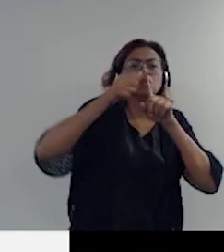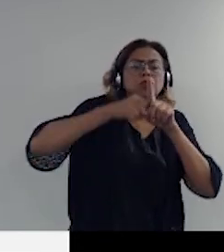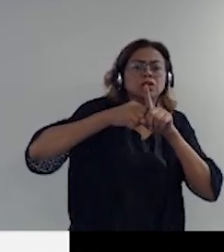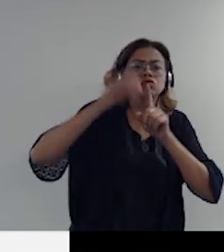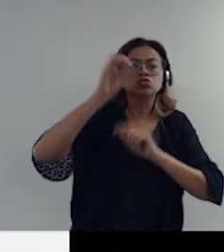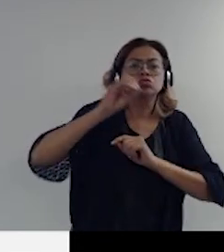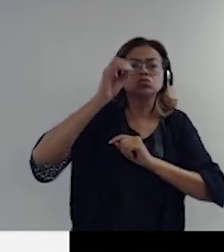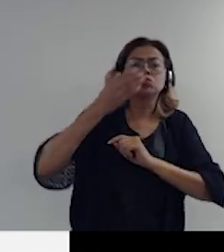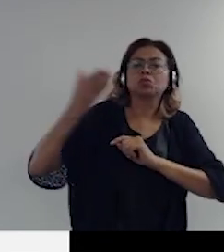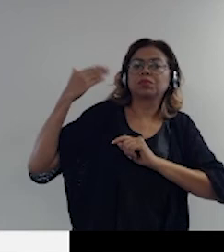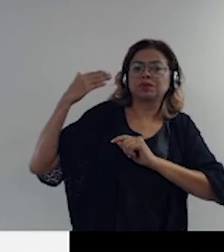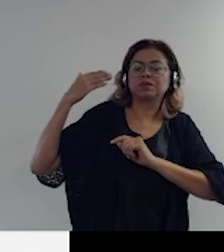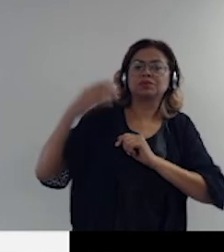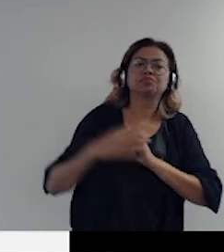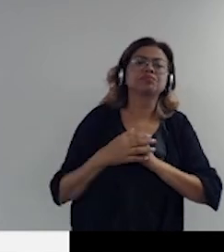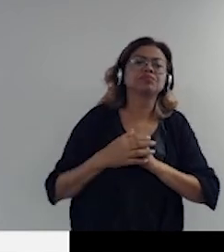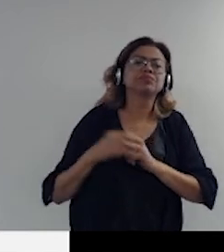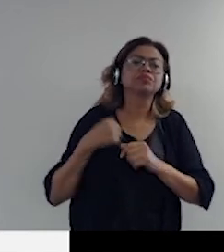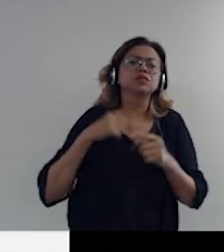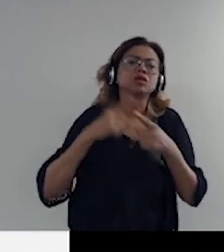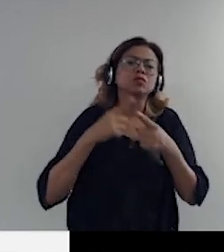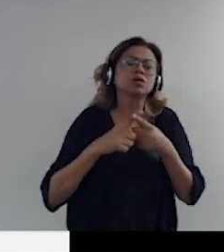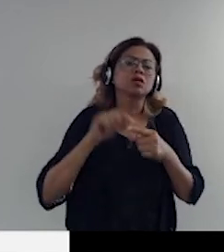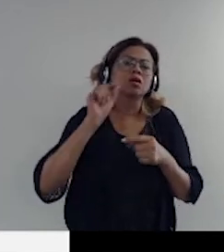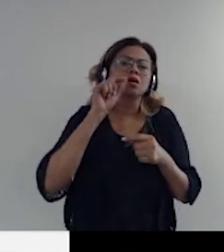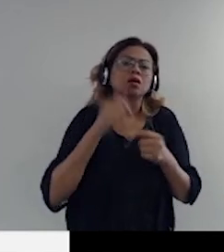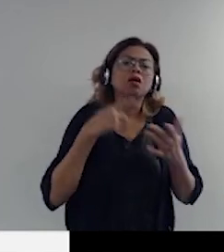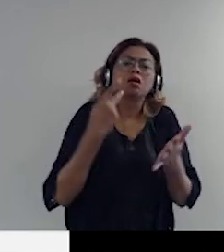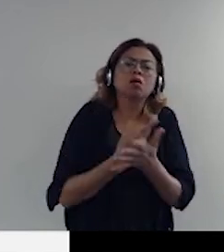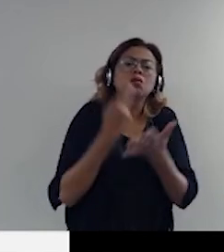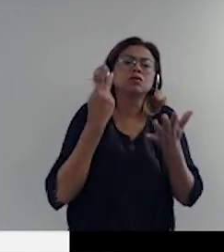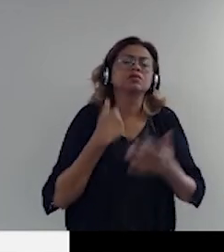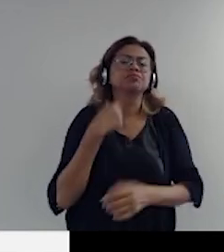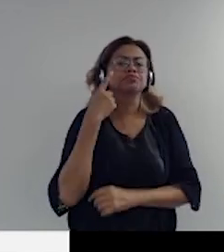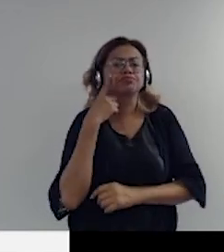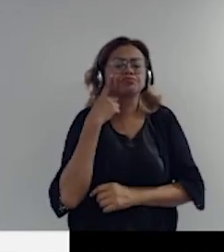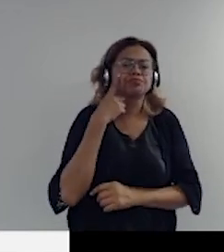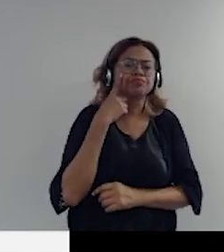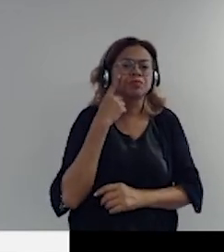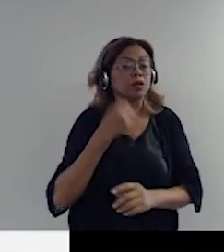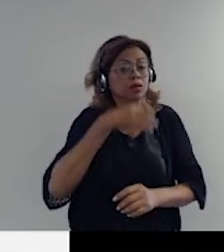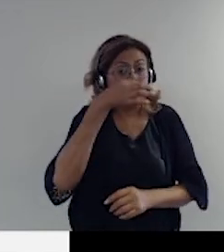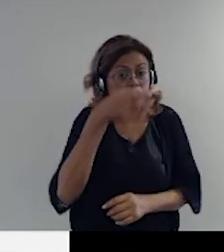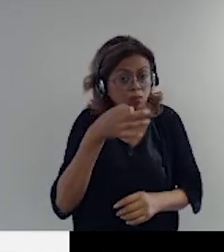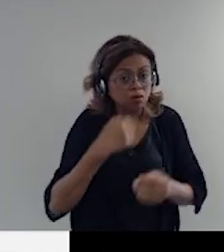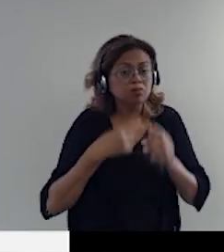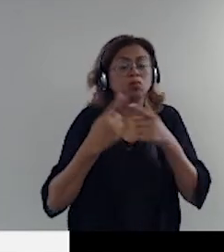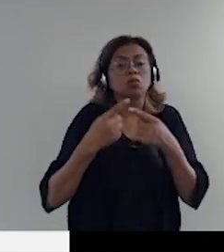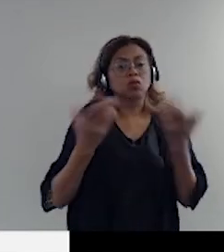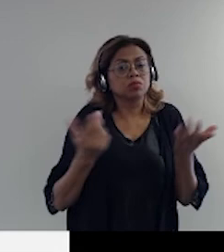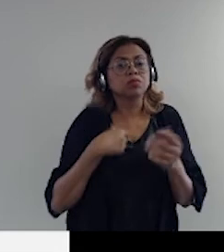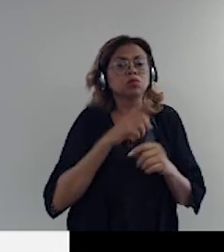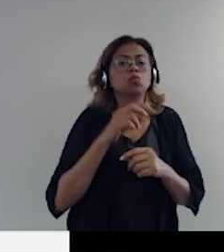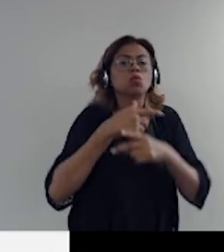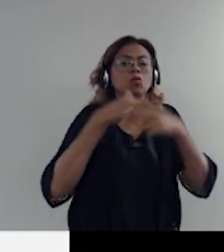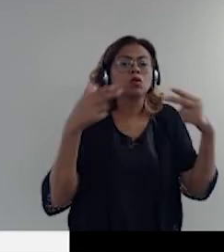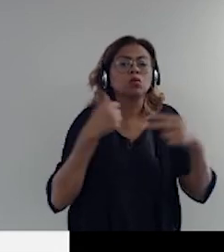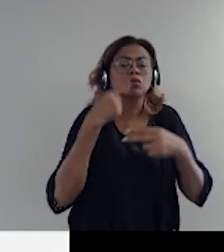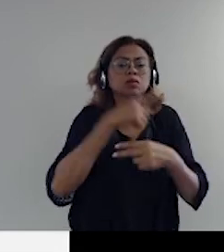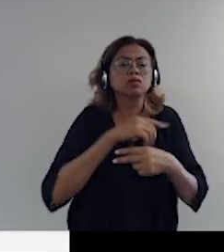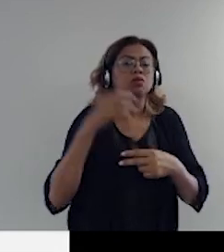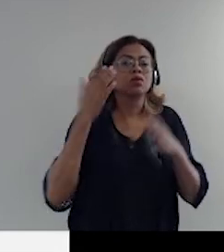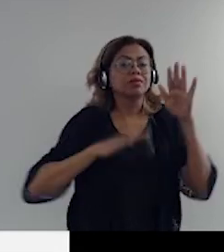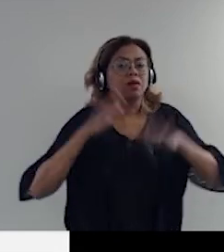crise muito rápida. E por que eu acho que isso aconteceu? Uma parte, como eu disse, é maturidade, mas a gente tem que reconhecer